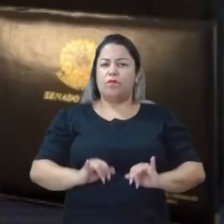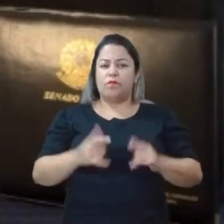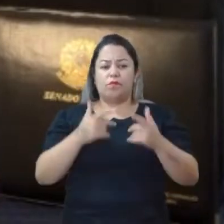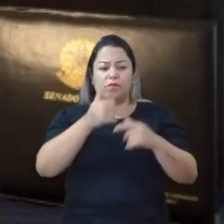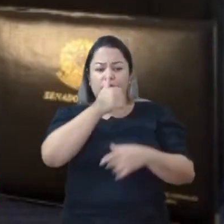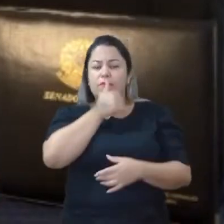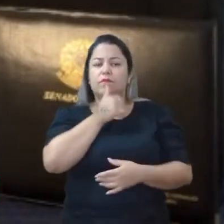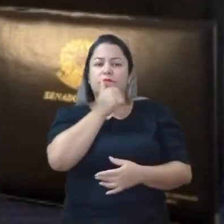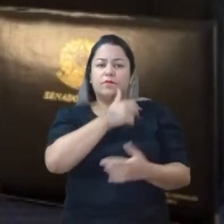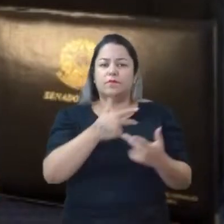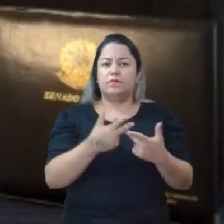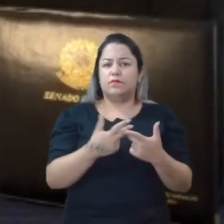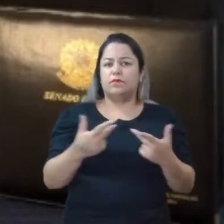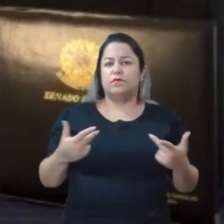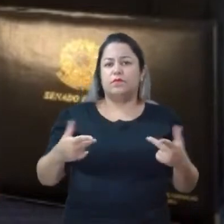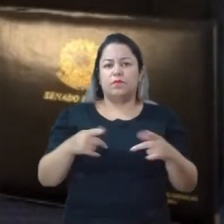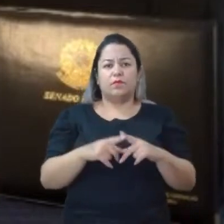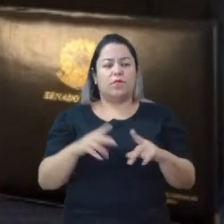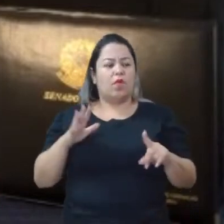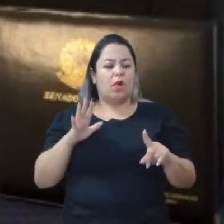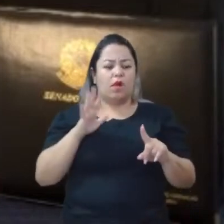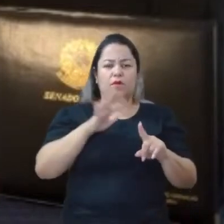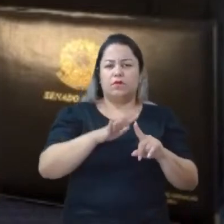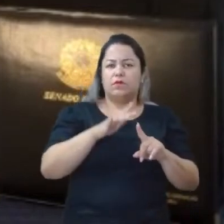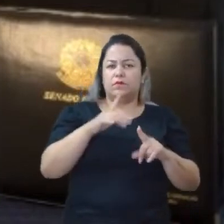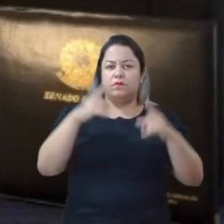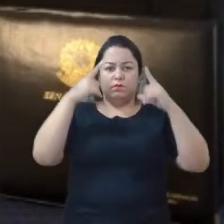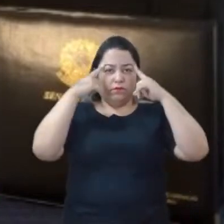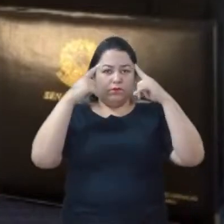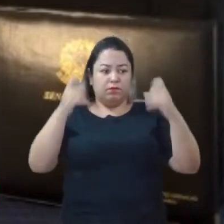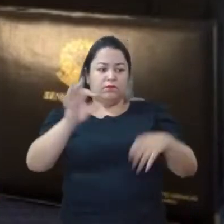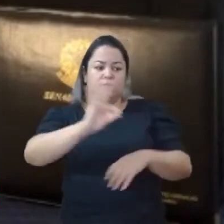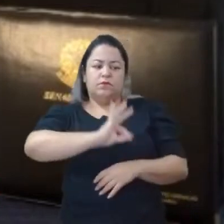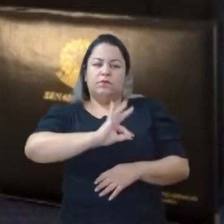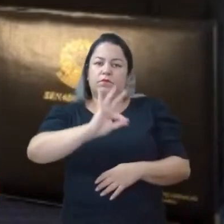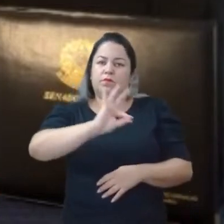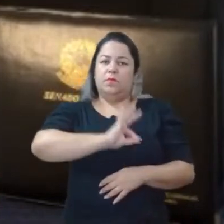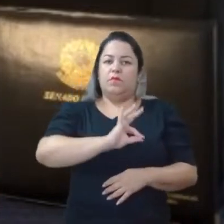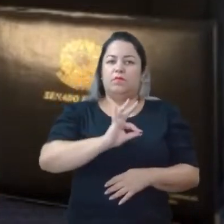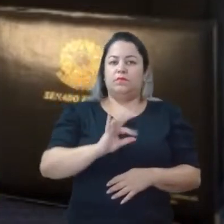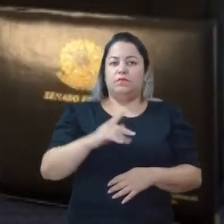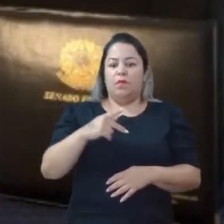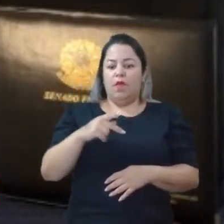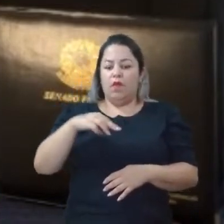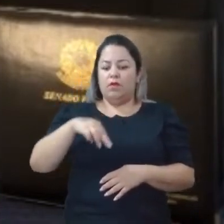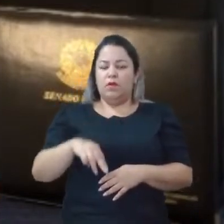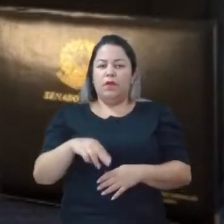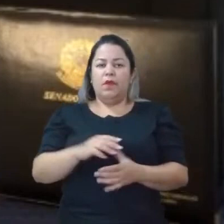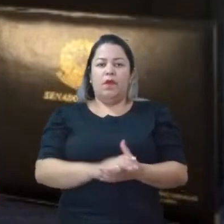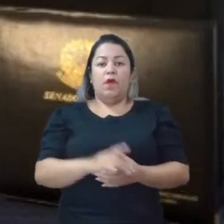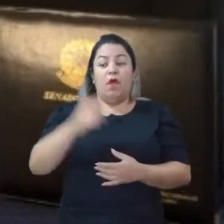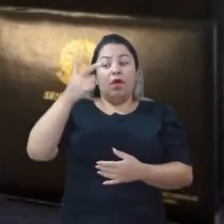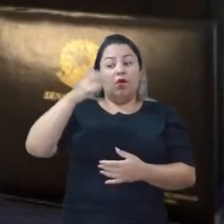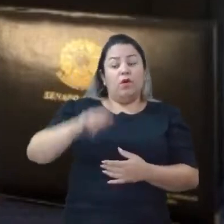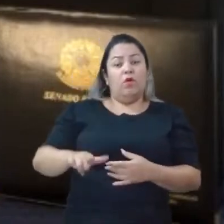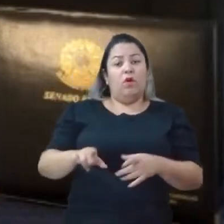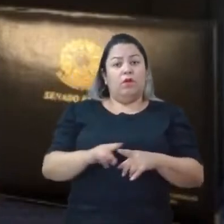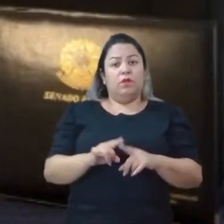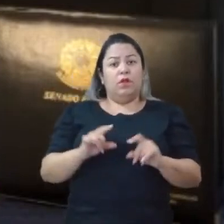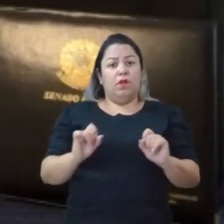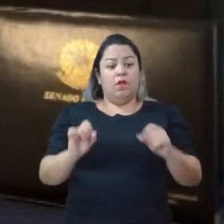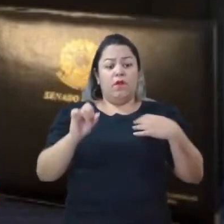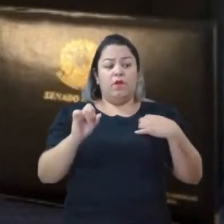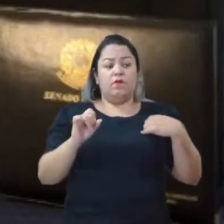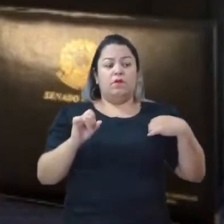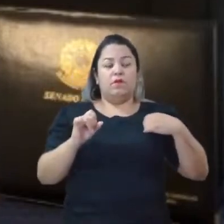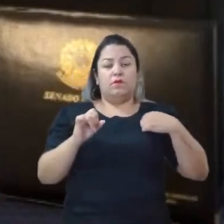abordagens ostensivas e violentas por parte da polícia militar, e teve outras formas de violência, como,